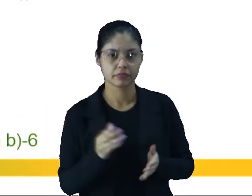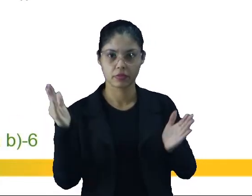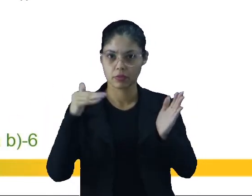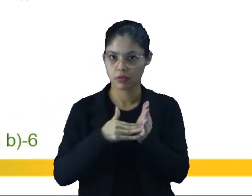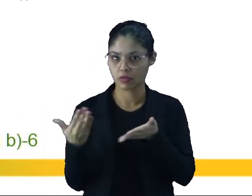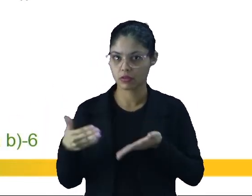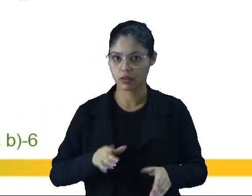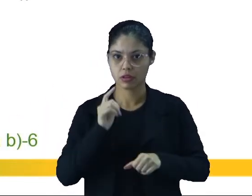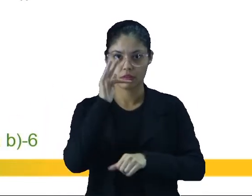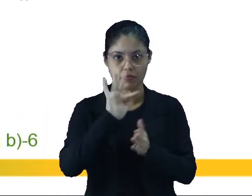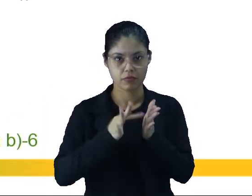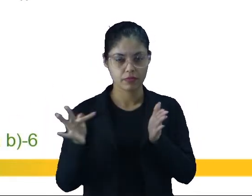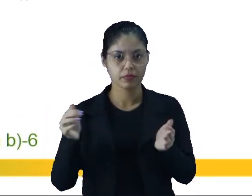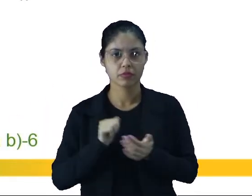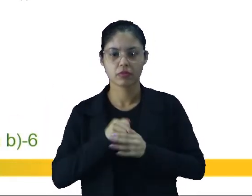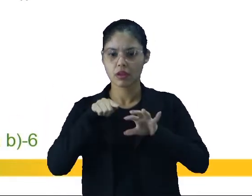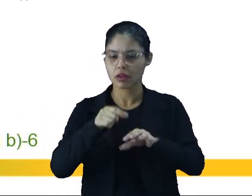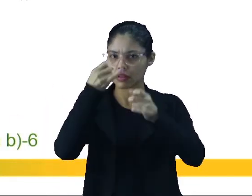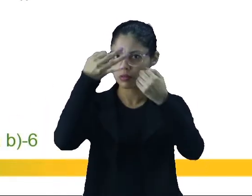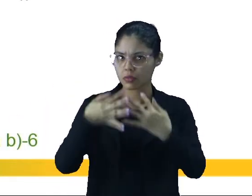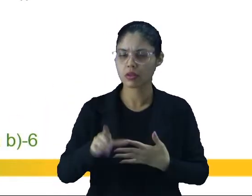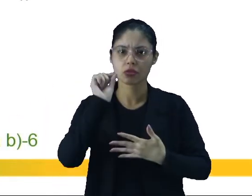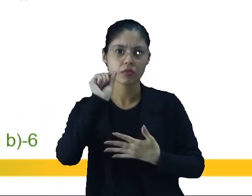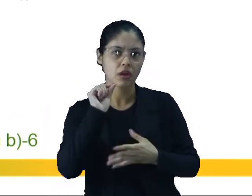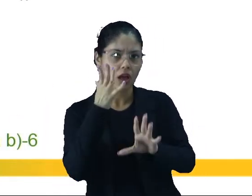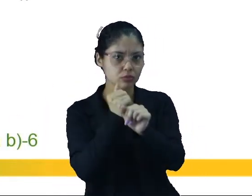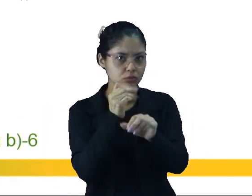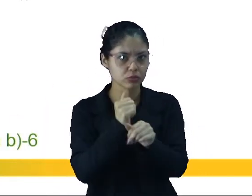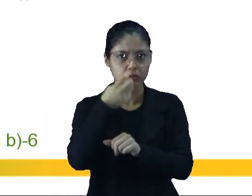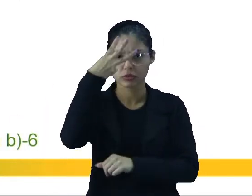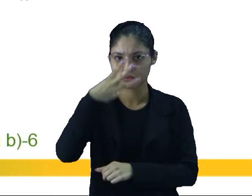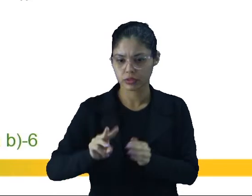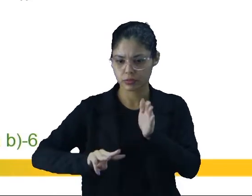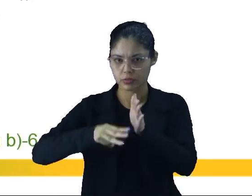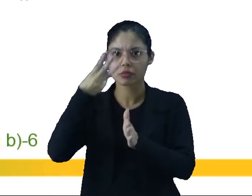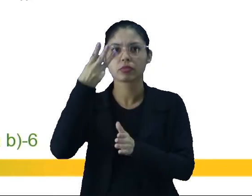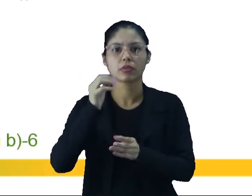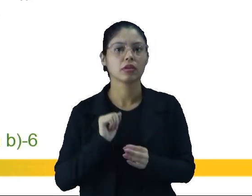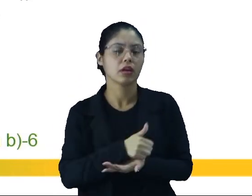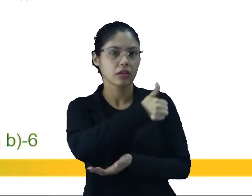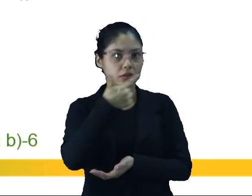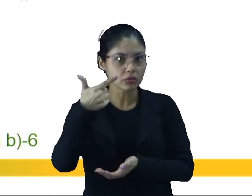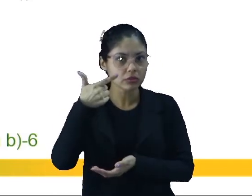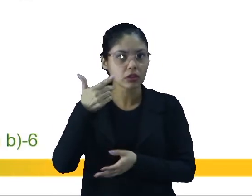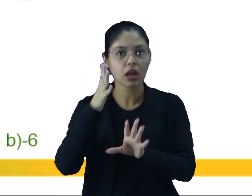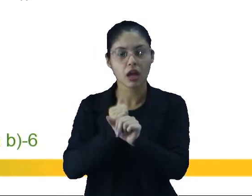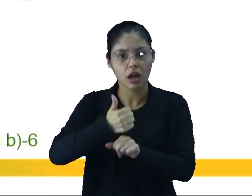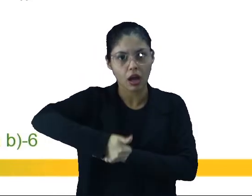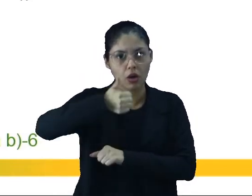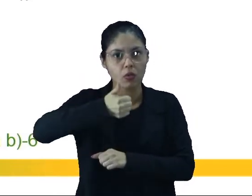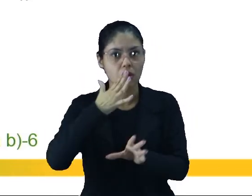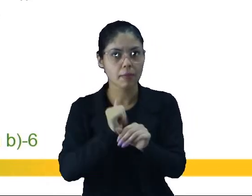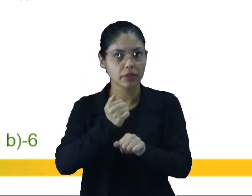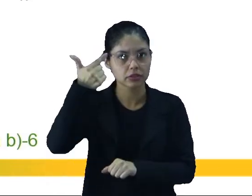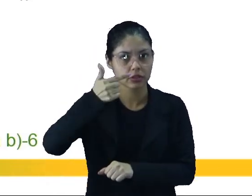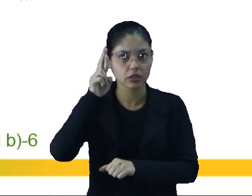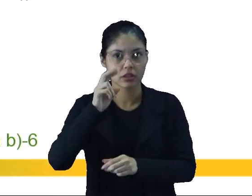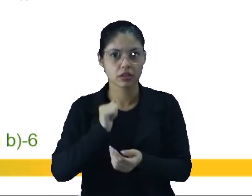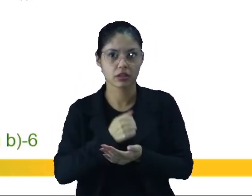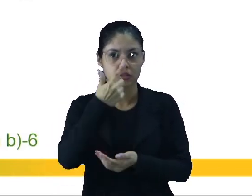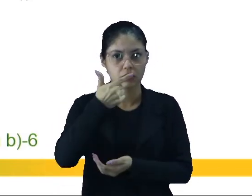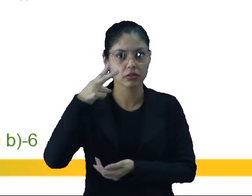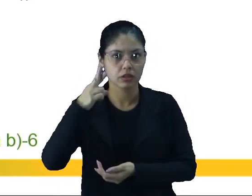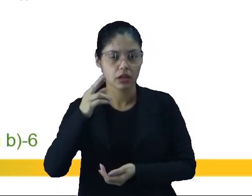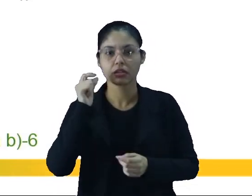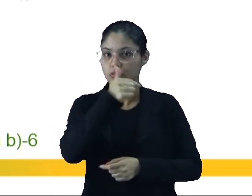Até eu chegar na fórmula. Aqui está dizendo que a soma dos 3 primeiros é 12. A1, A1 mais R, A1 mais 2R